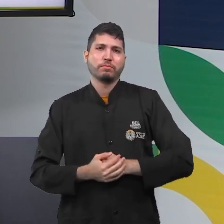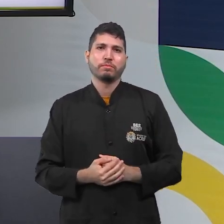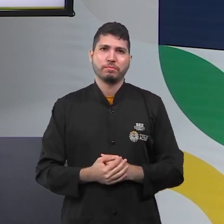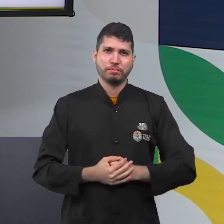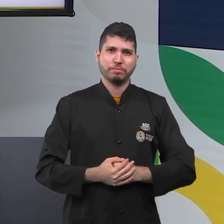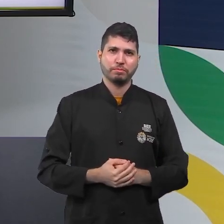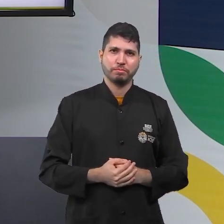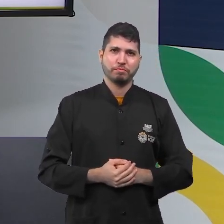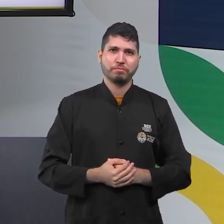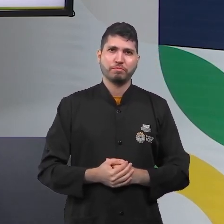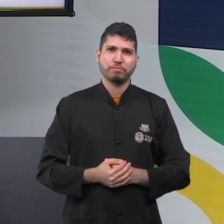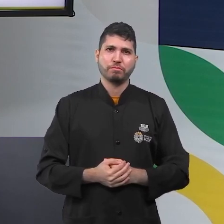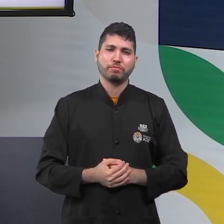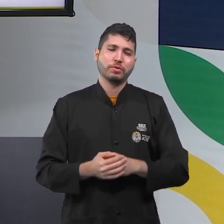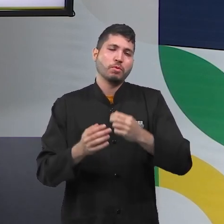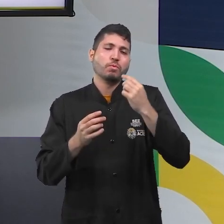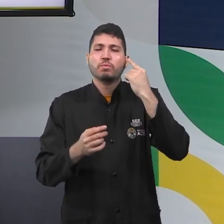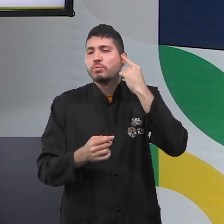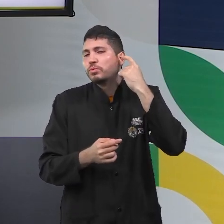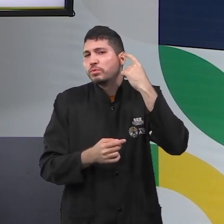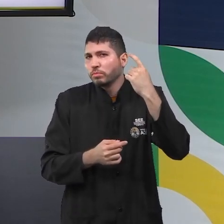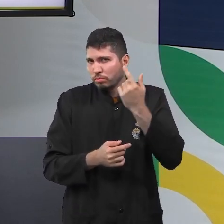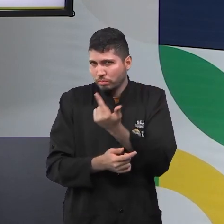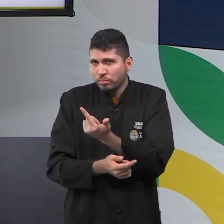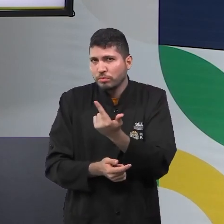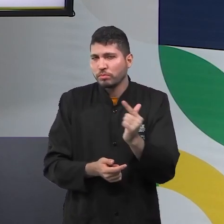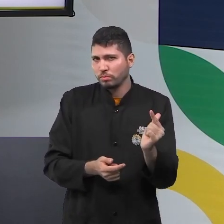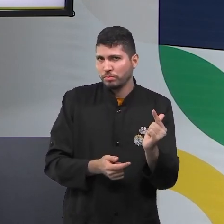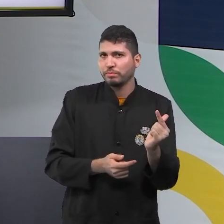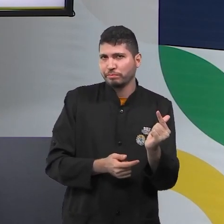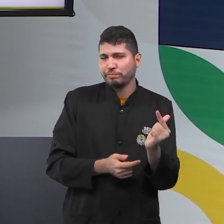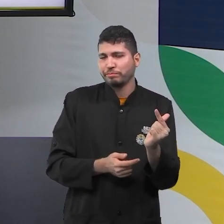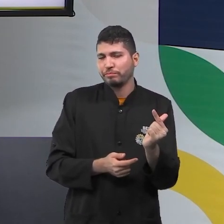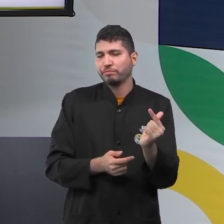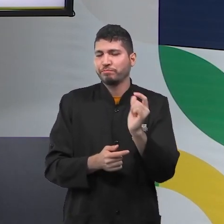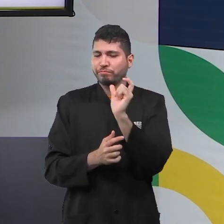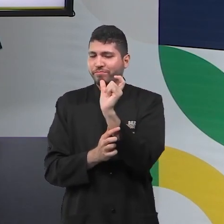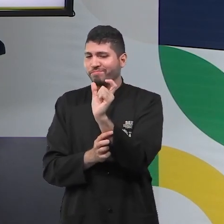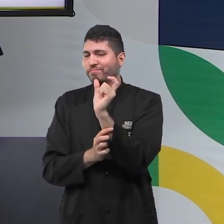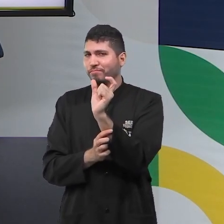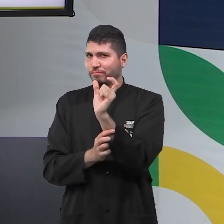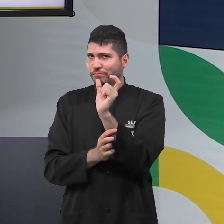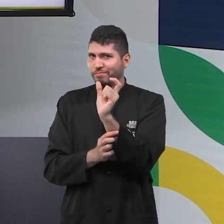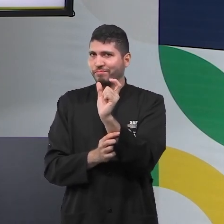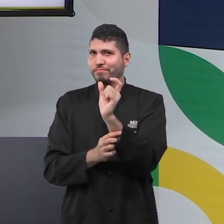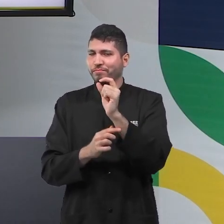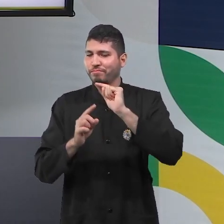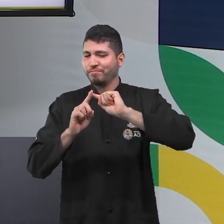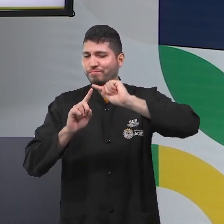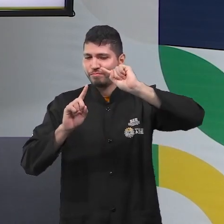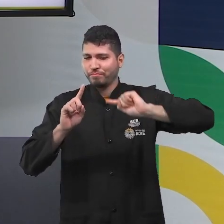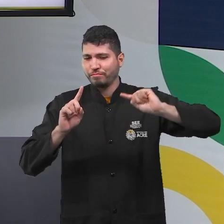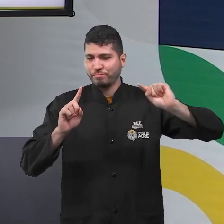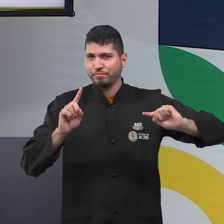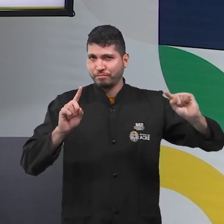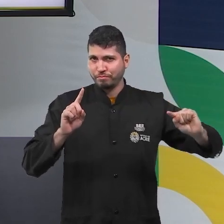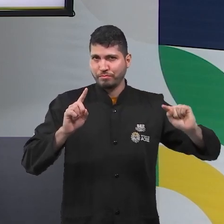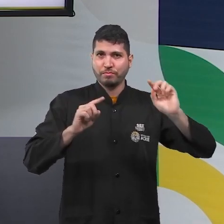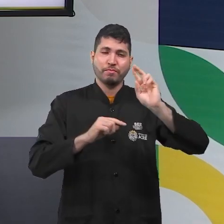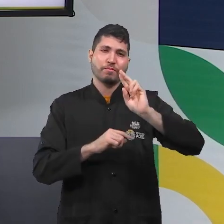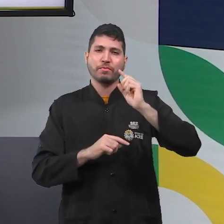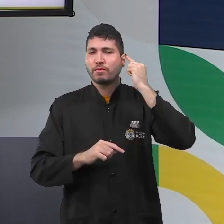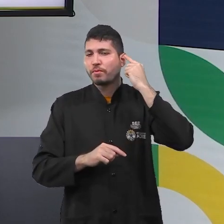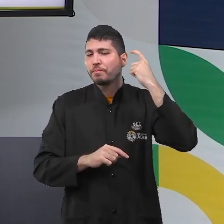em francês charrie. Então ela é uma palavra assim que ela tem várias, ela se usa nos